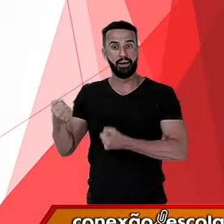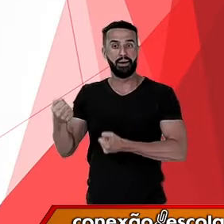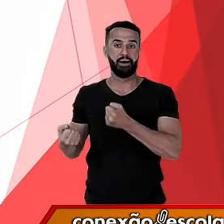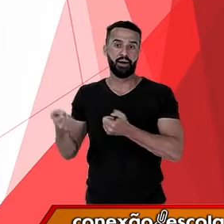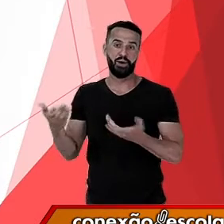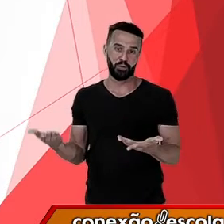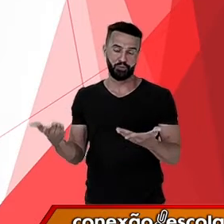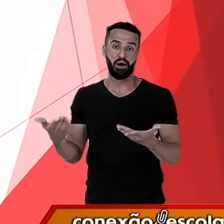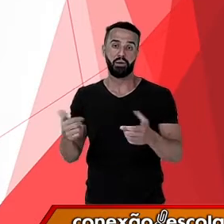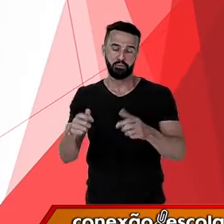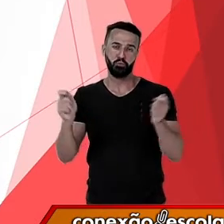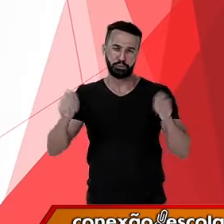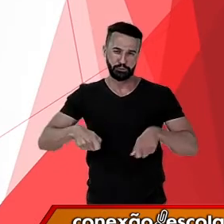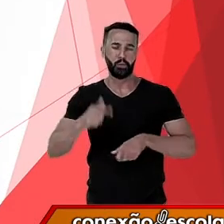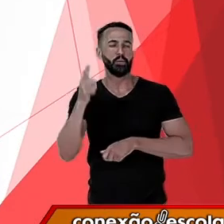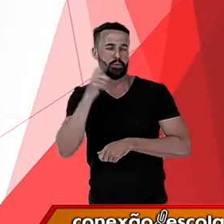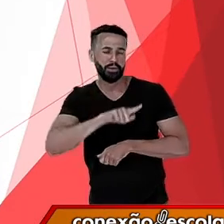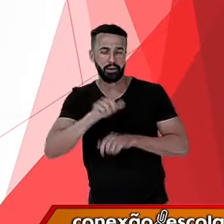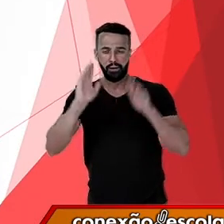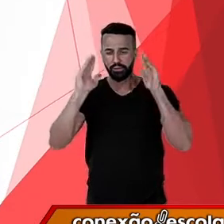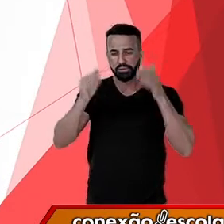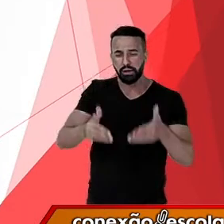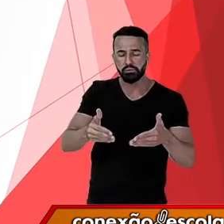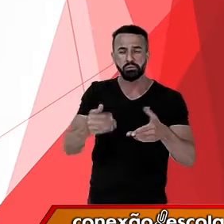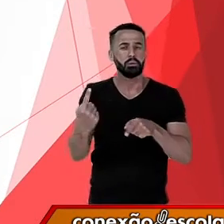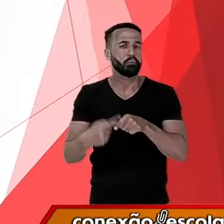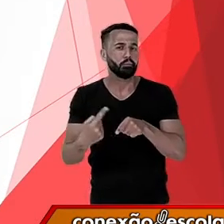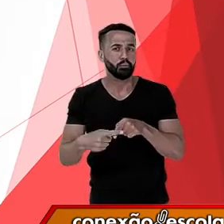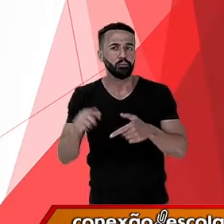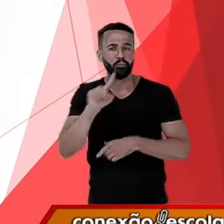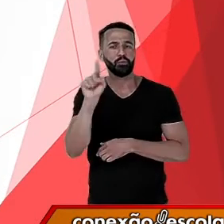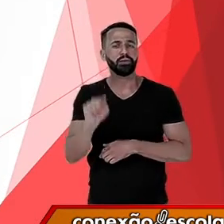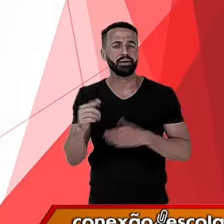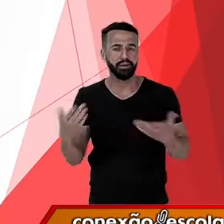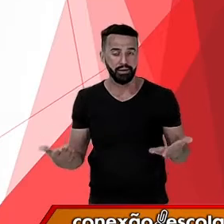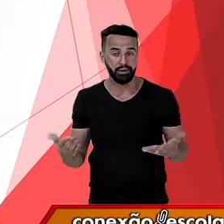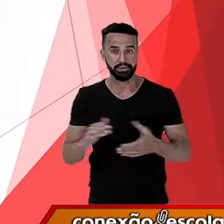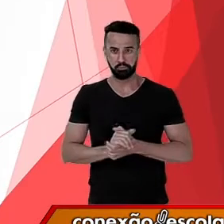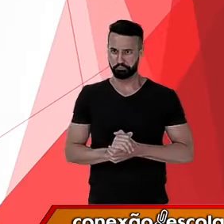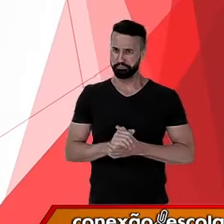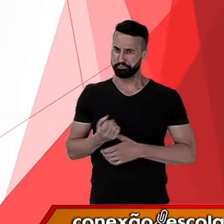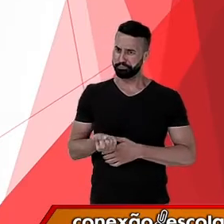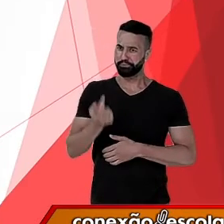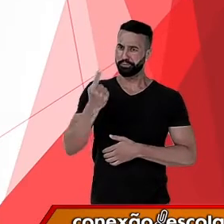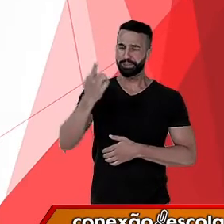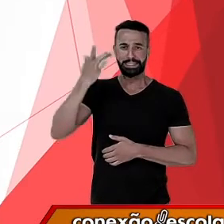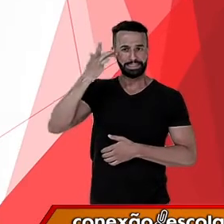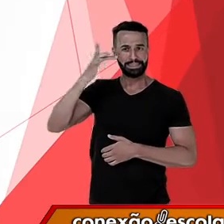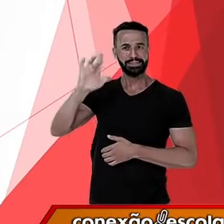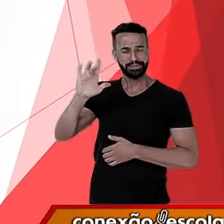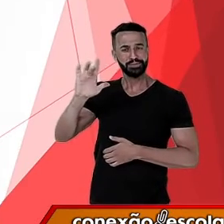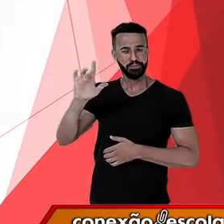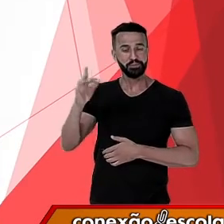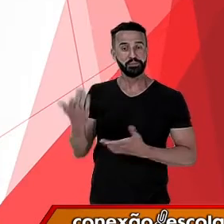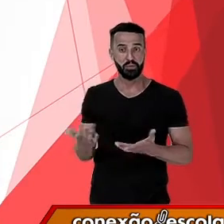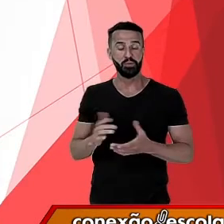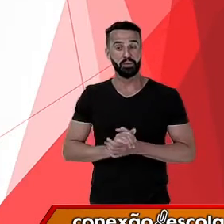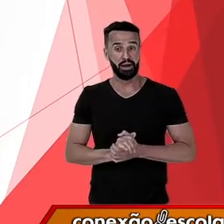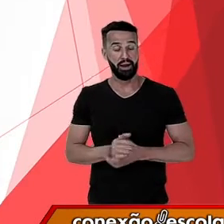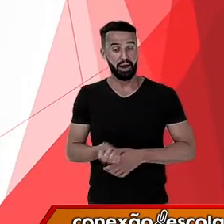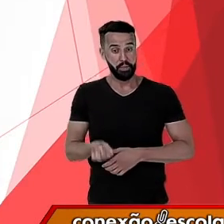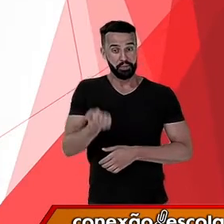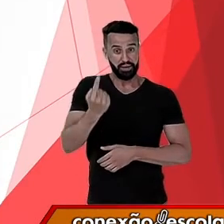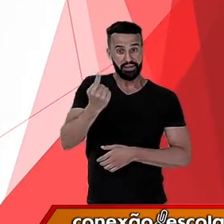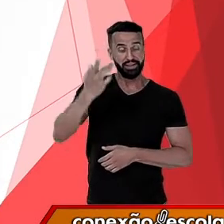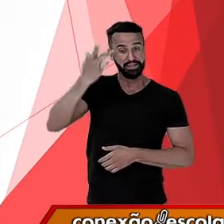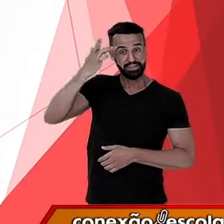estar concentrado. Por que será? Isso causa estranhamento na narrativa. E é justamente esse estranhamento que